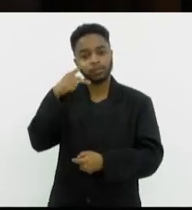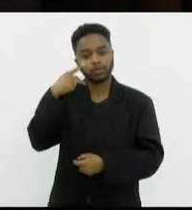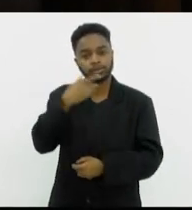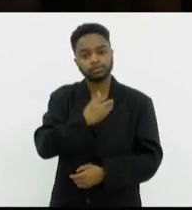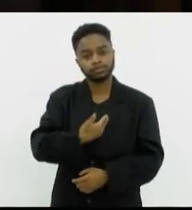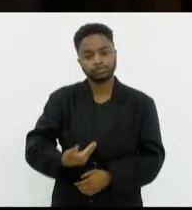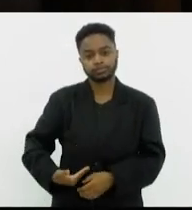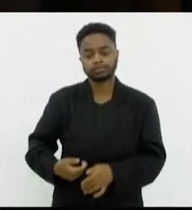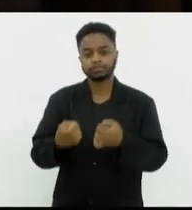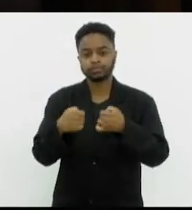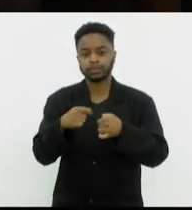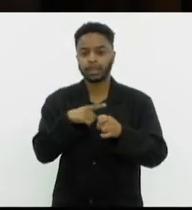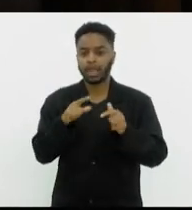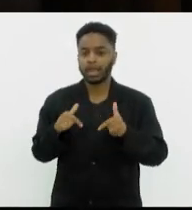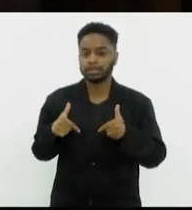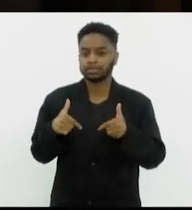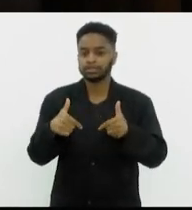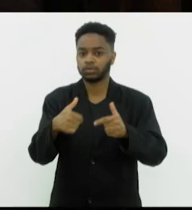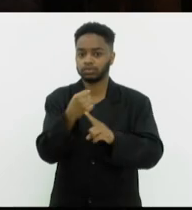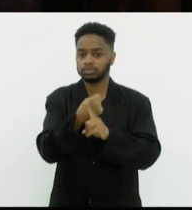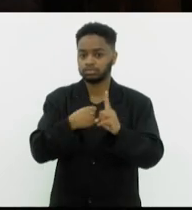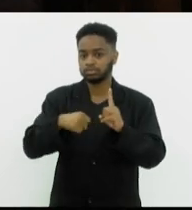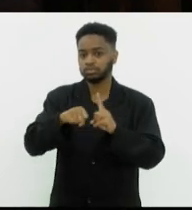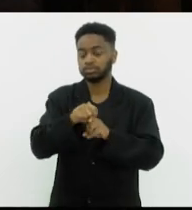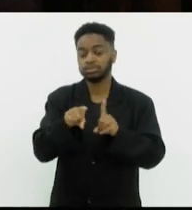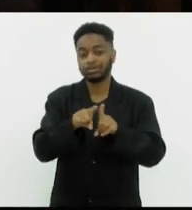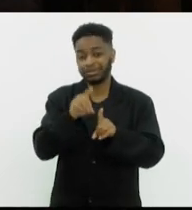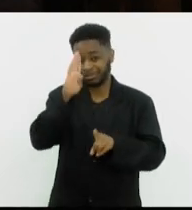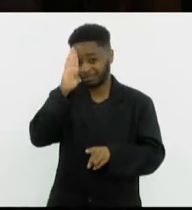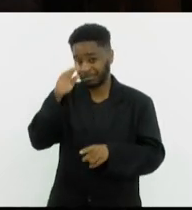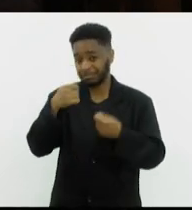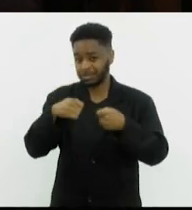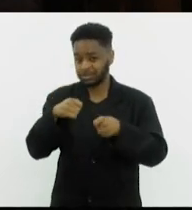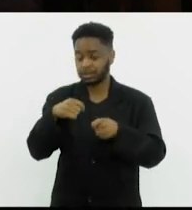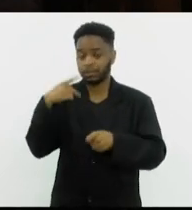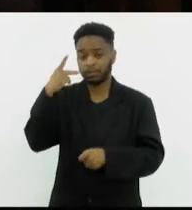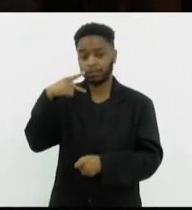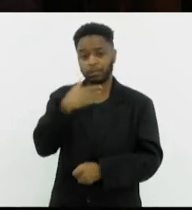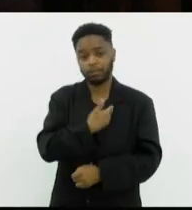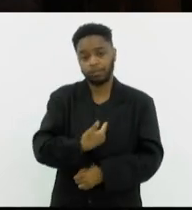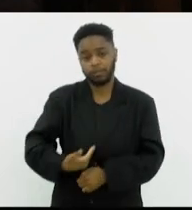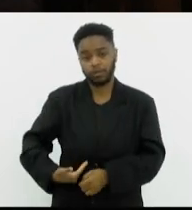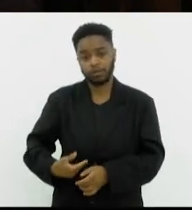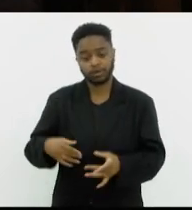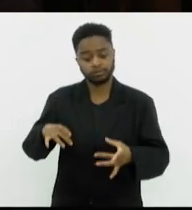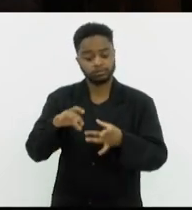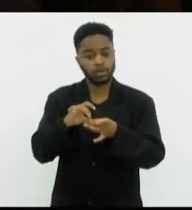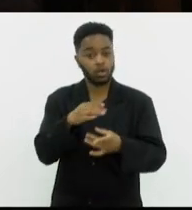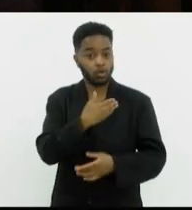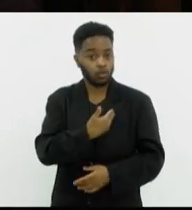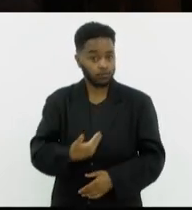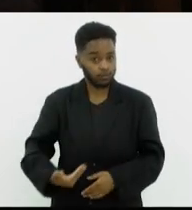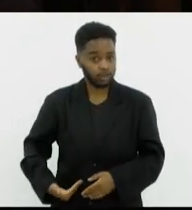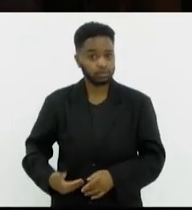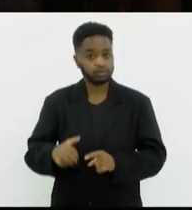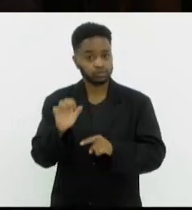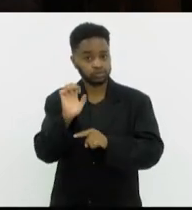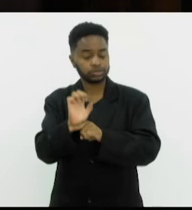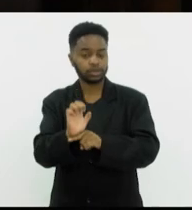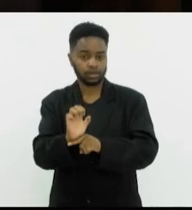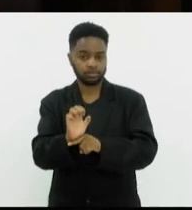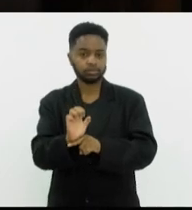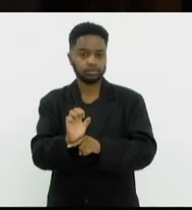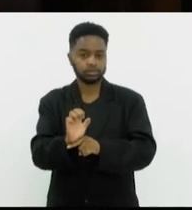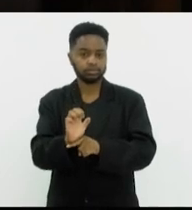preciso ter ações da sociedade civil, mas é preciso ter políticas públicas governamentais de Estado,